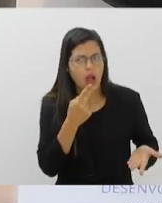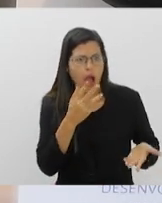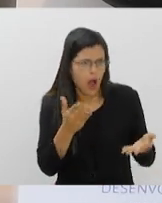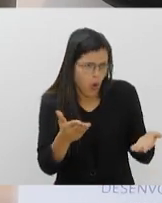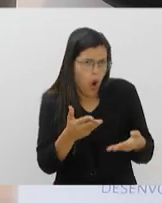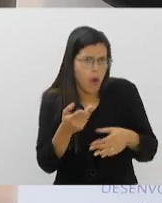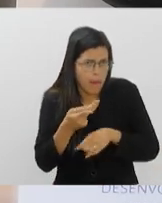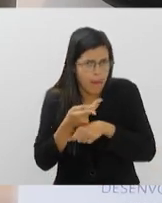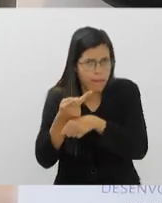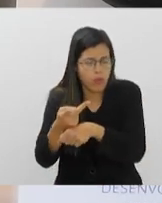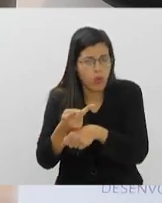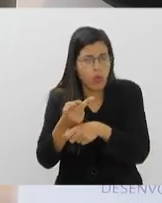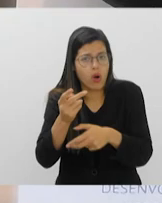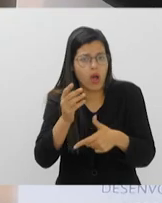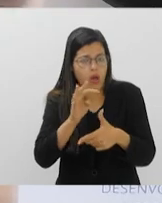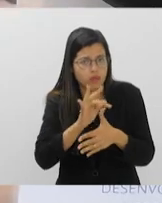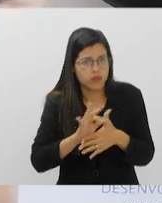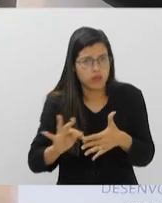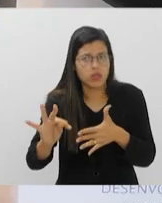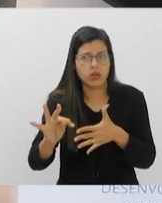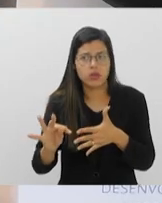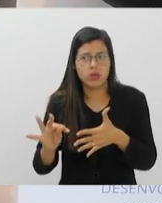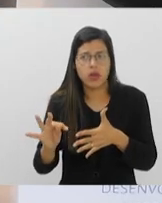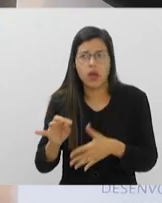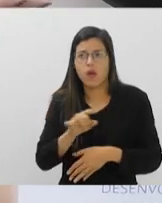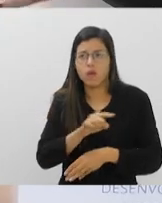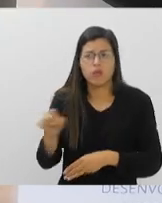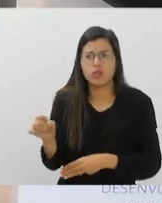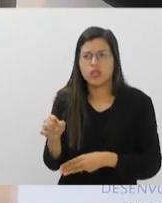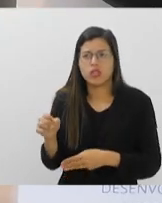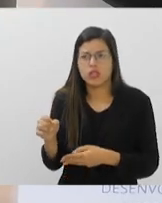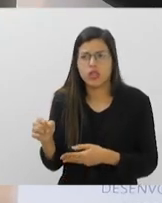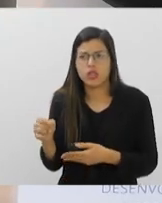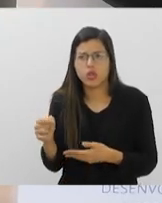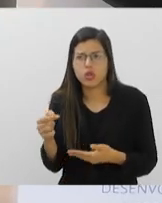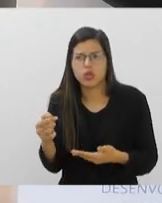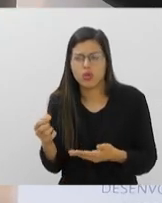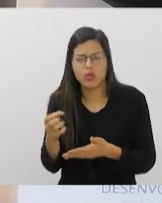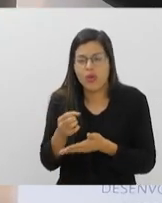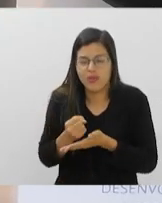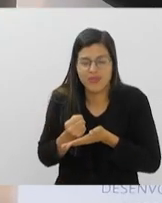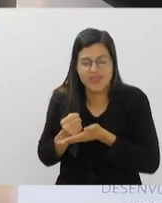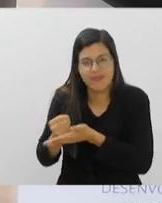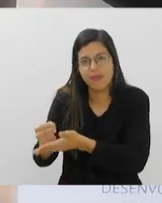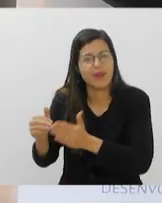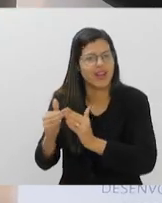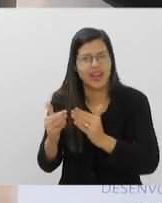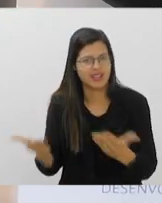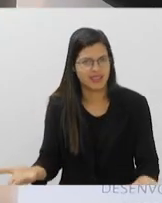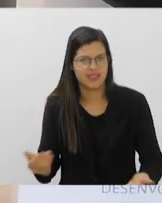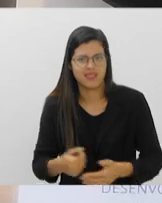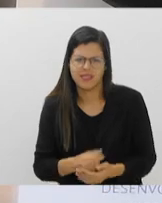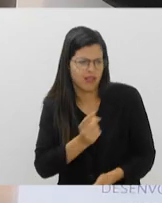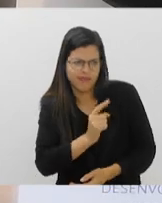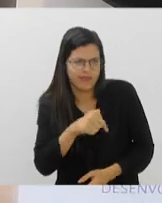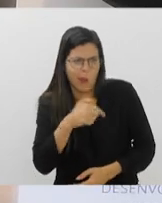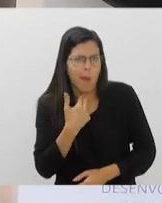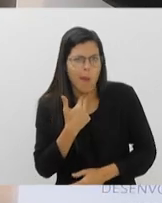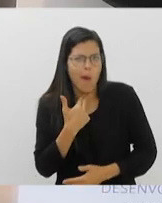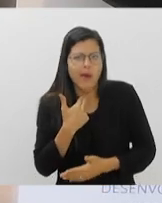Conselho Tutelar busca os órgãos Ah não vocês não levaram PR casa não a gente não leva criança PR casa e